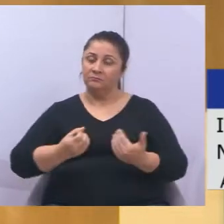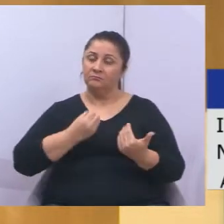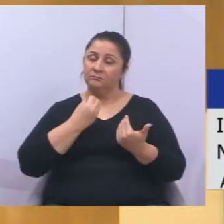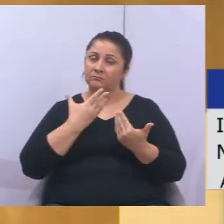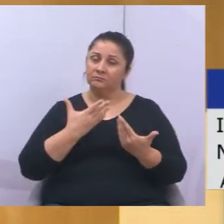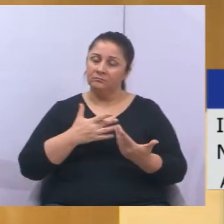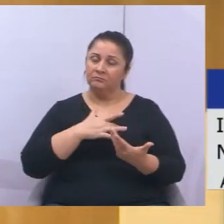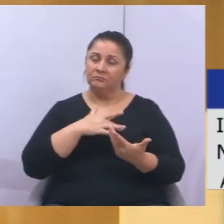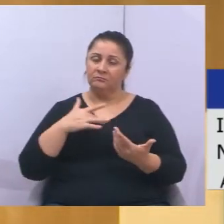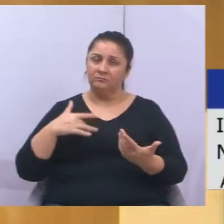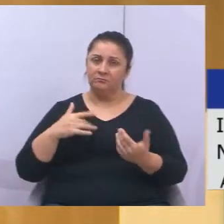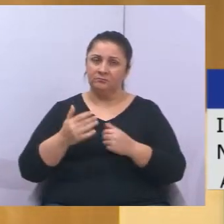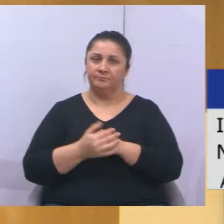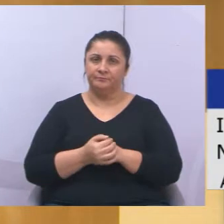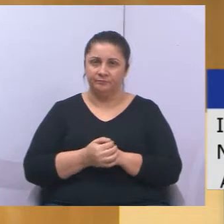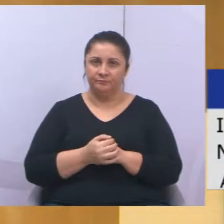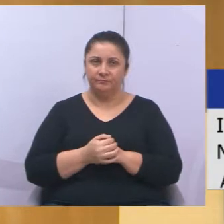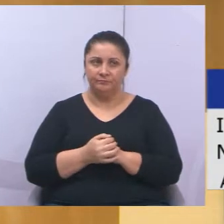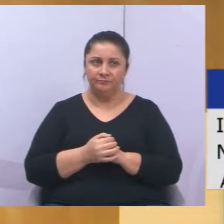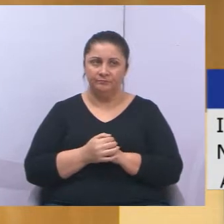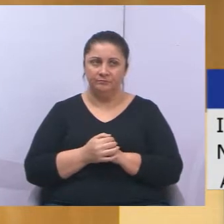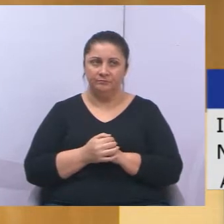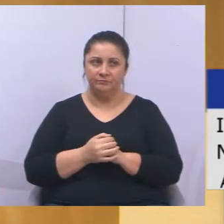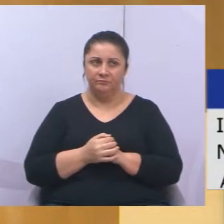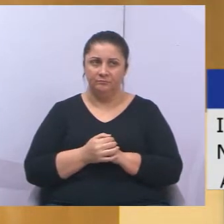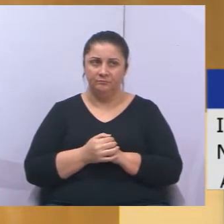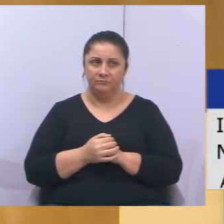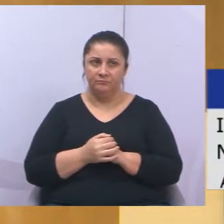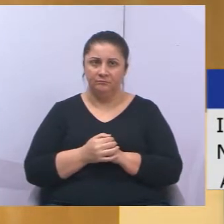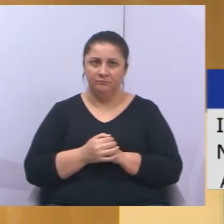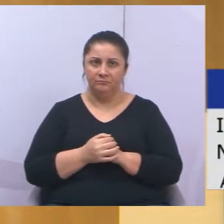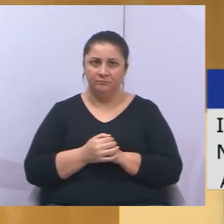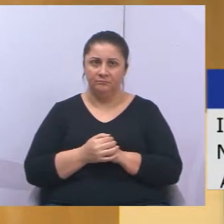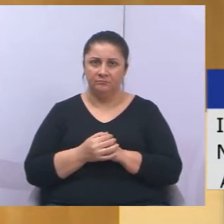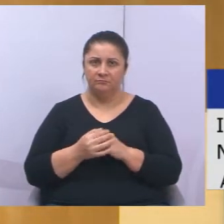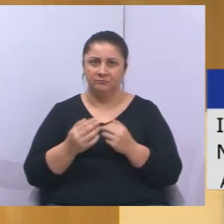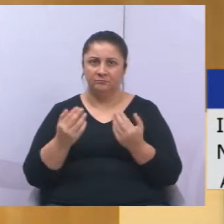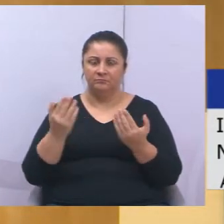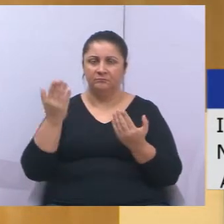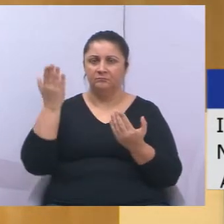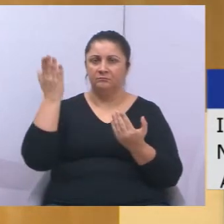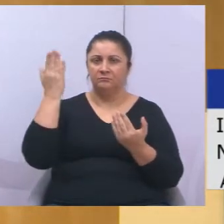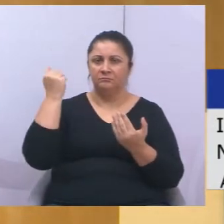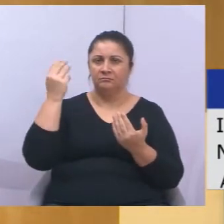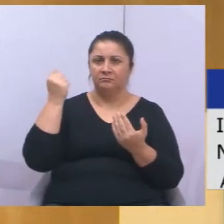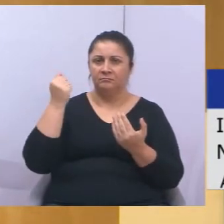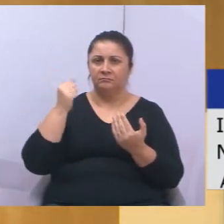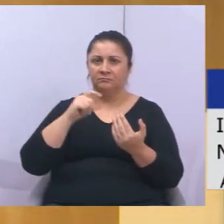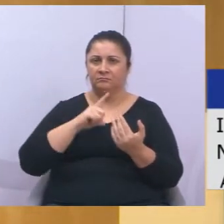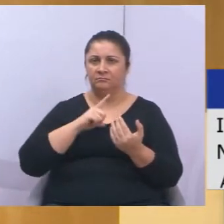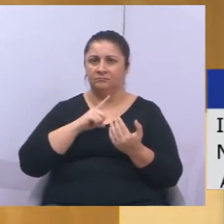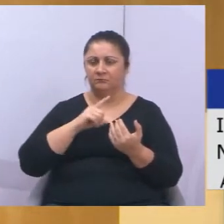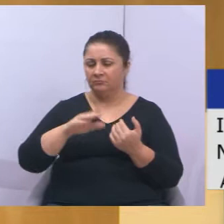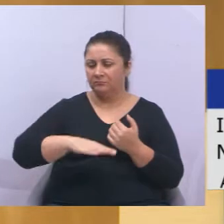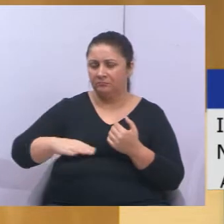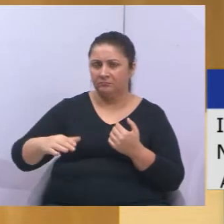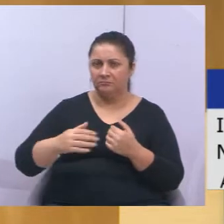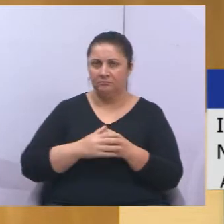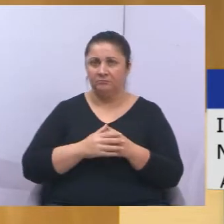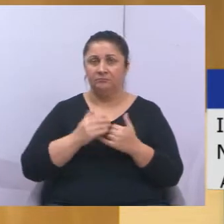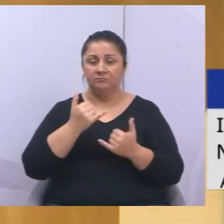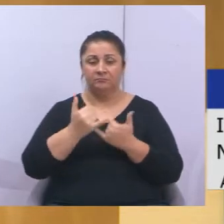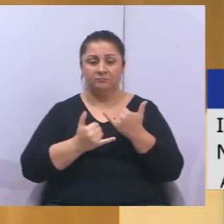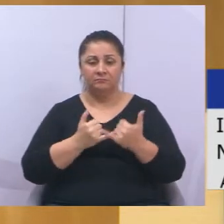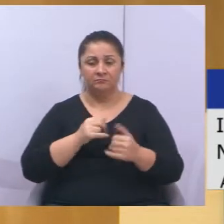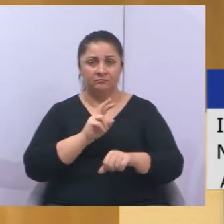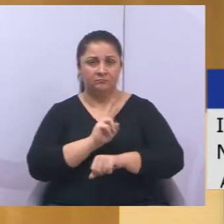tais como outrora havia em nossa infância, brincadeiras que possam preservar a